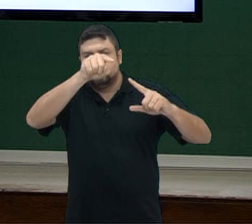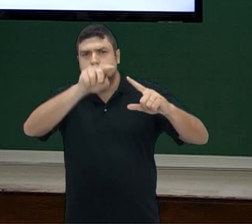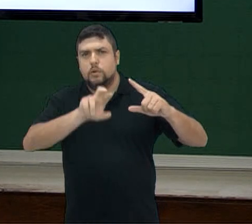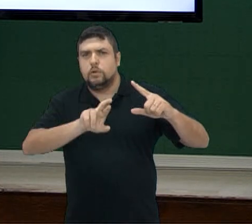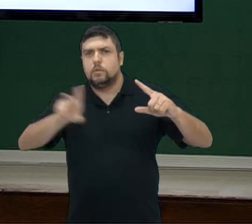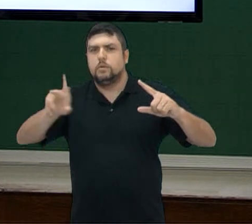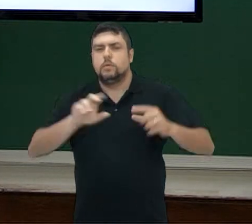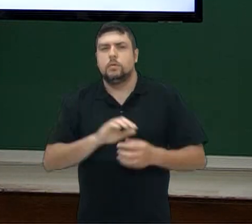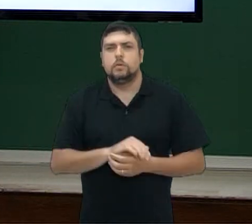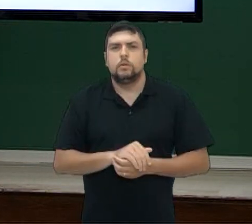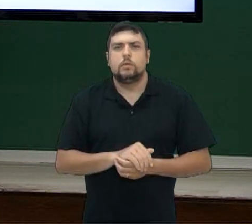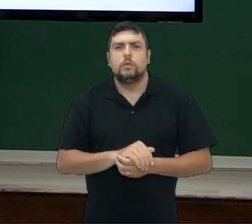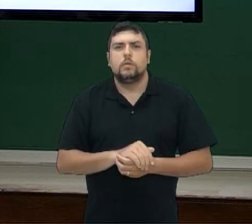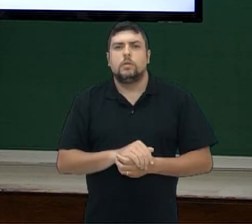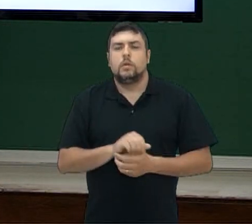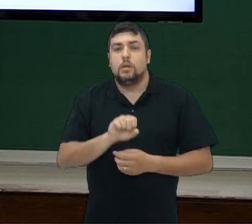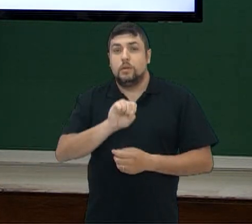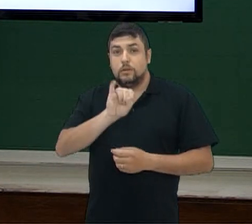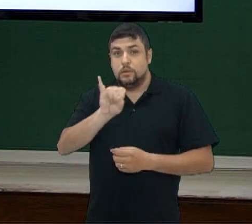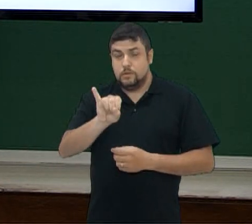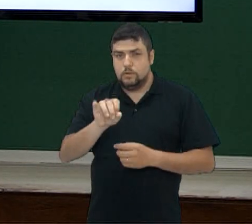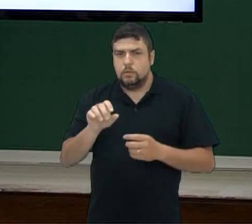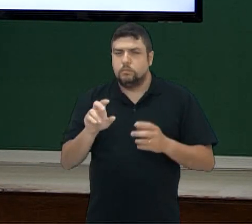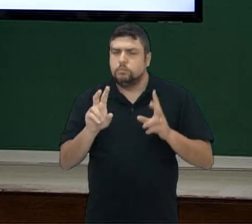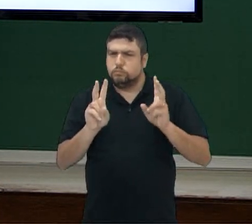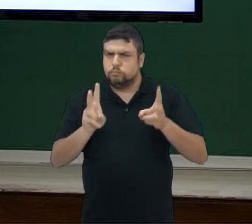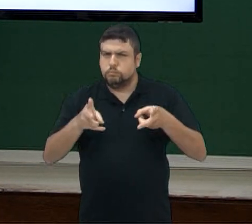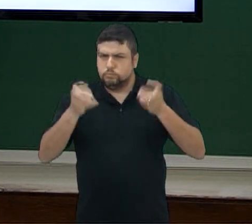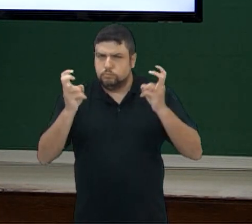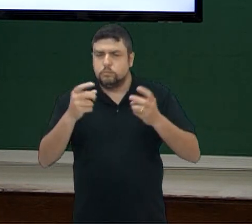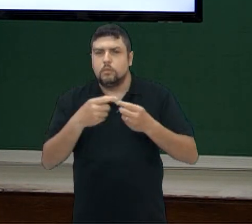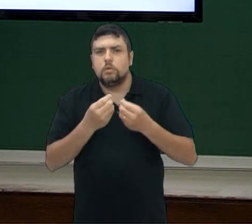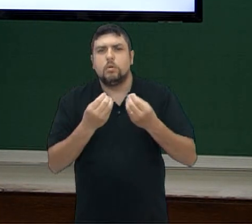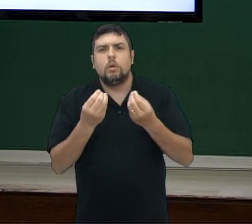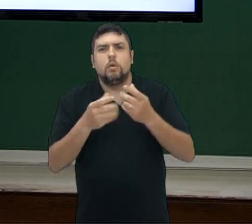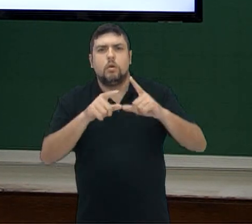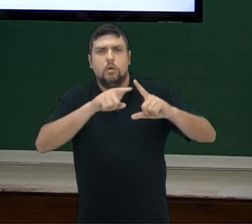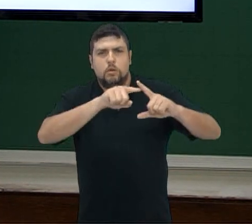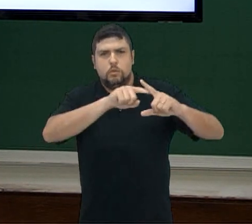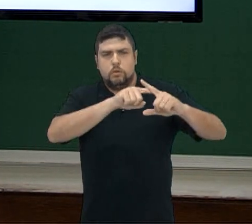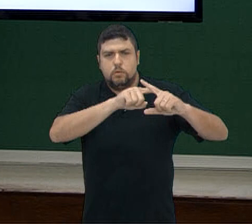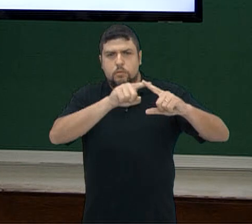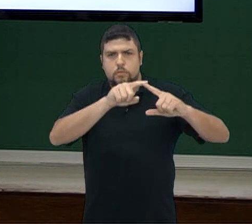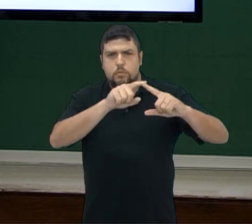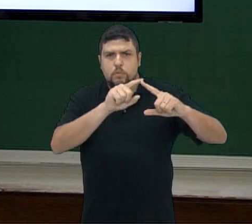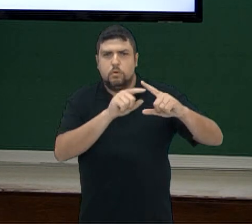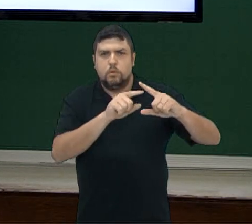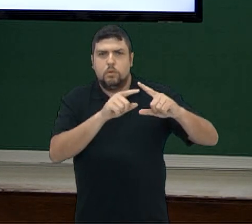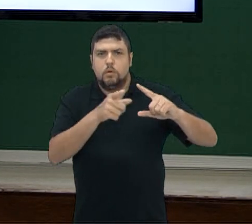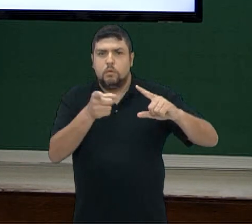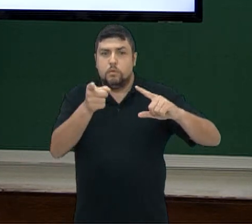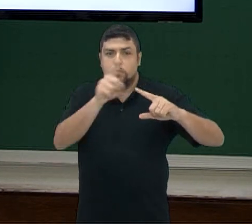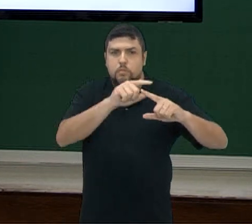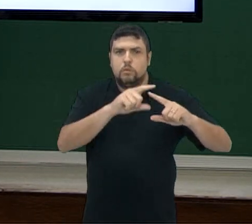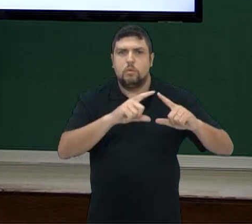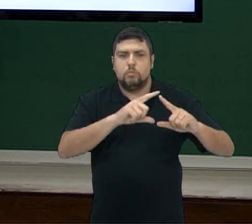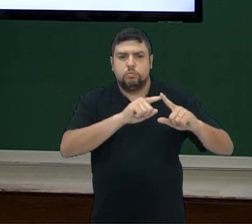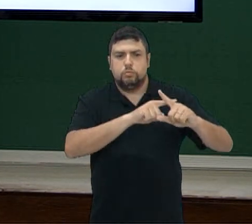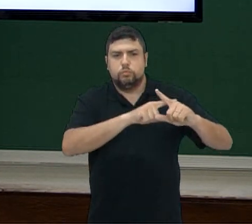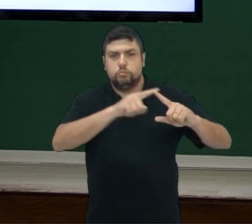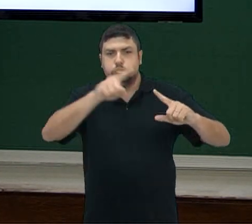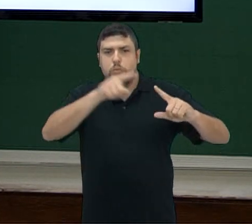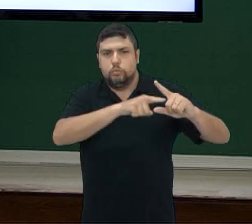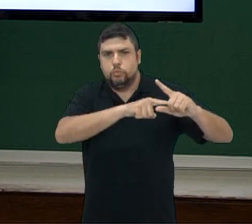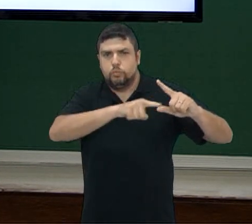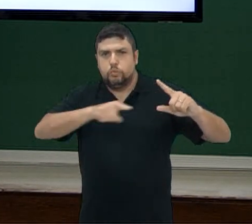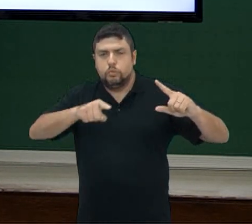só que se eu reparar, eu observo que esse triângulo maior aqui, em